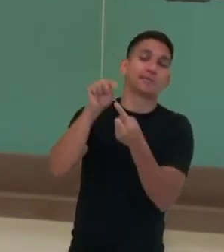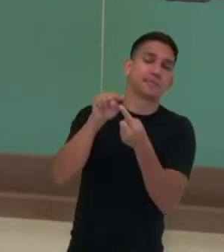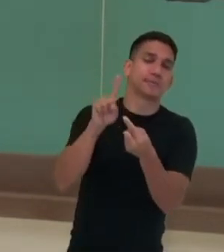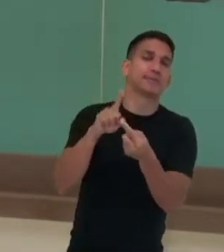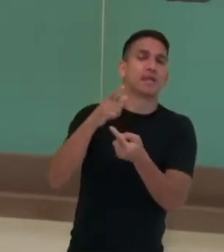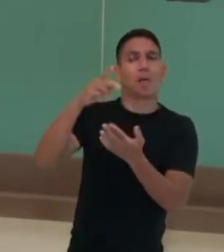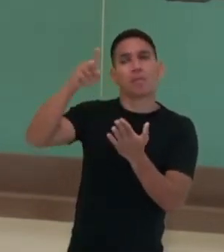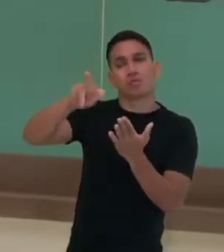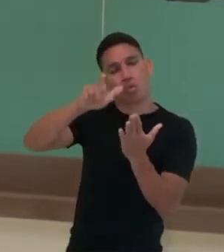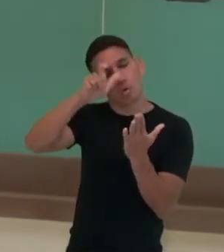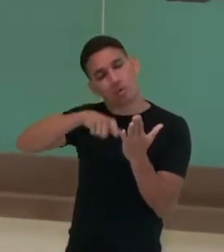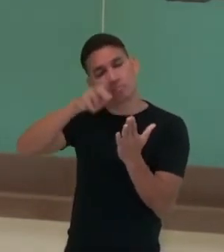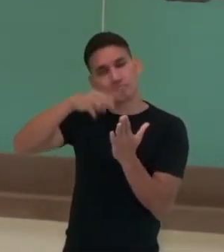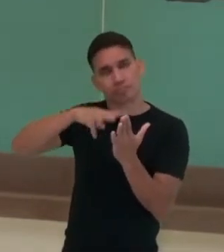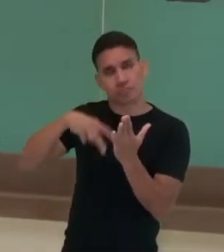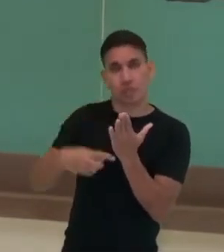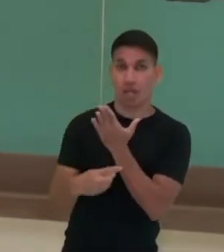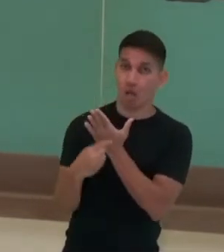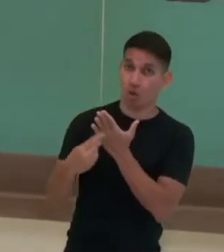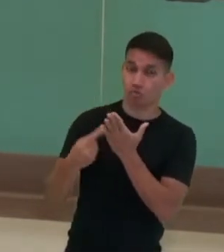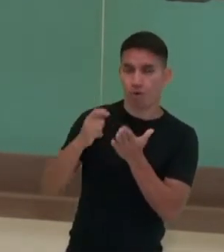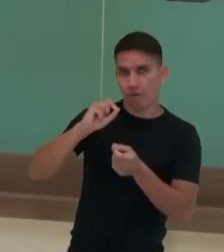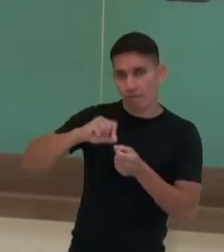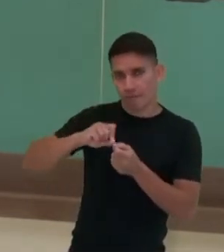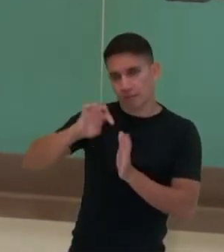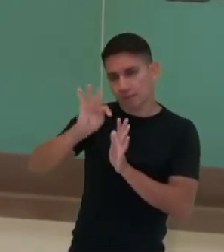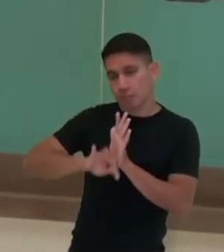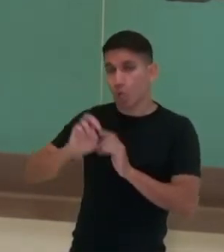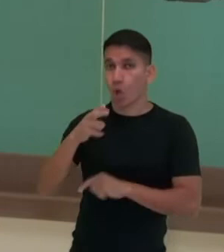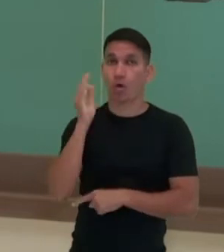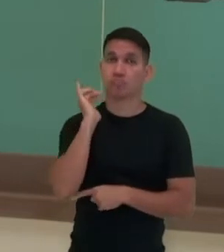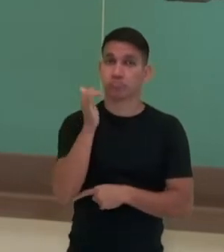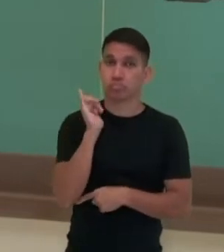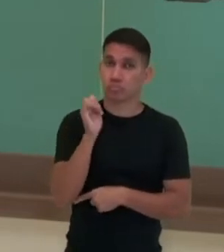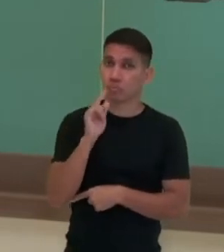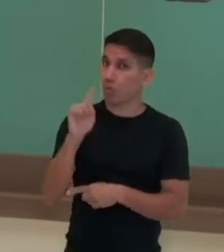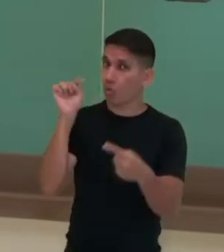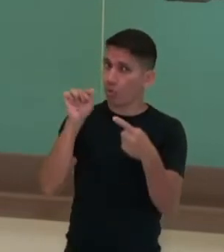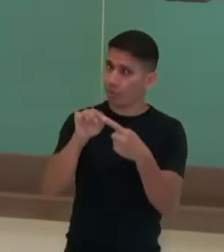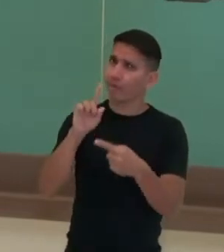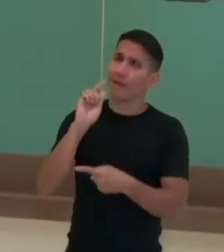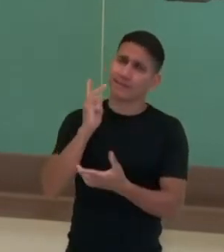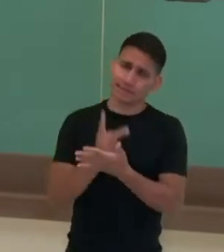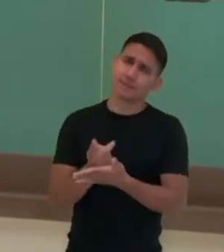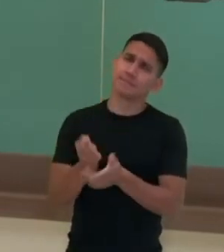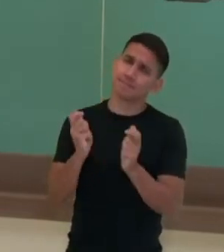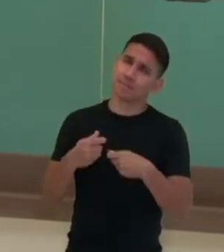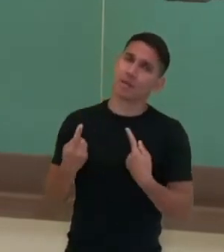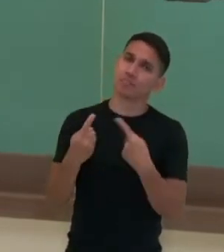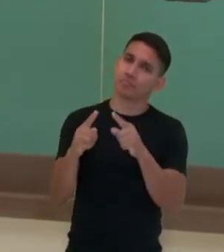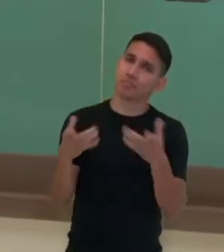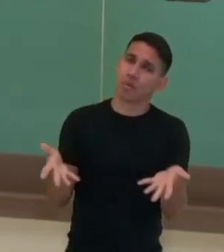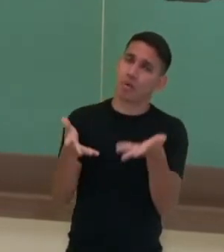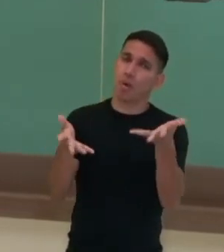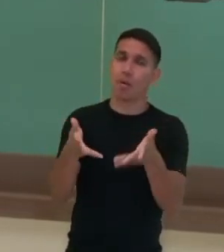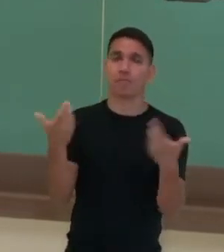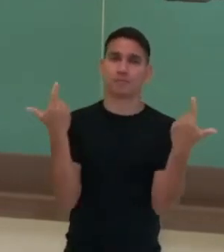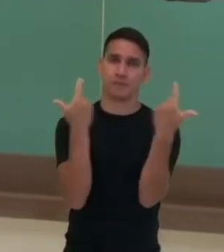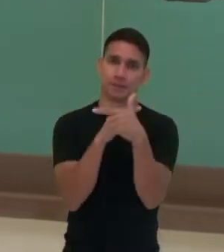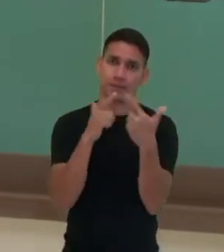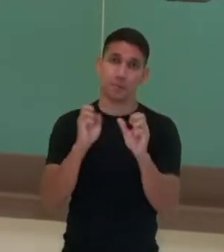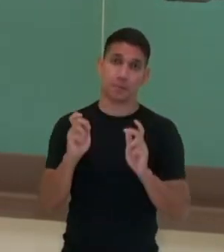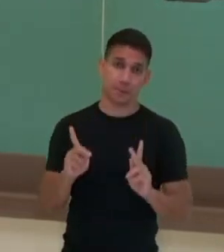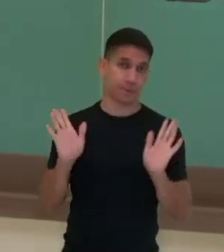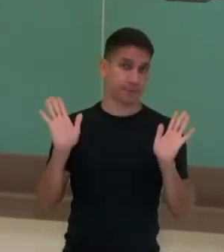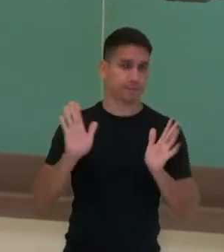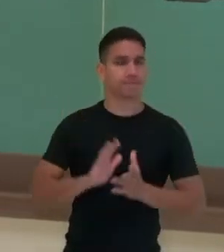do leitor, do escritor ou do contador do causo é sim provocar ali um humor de alguma forma,